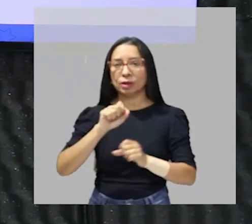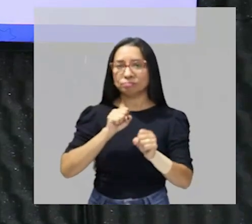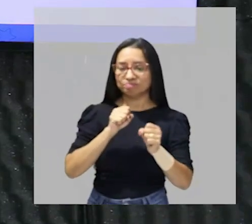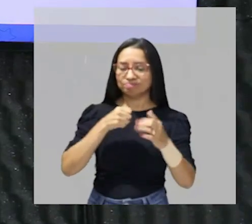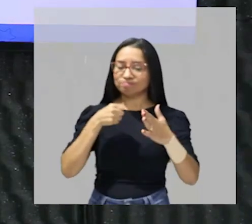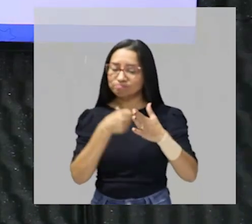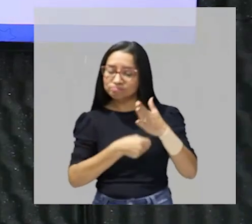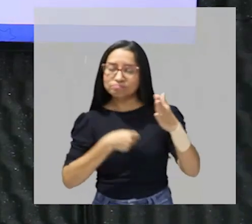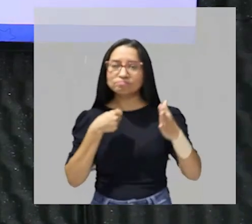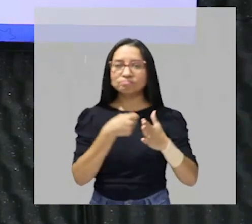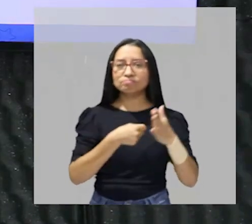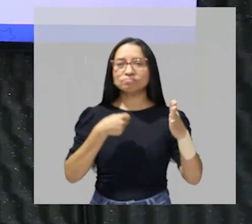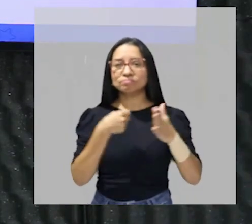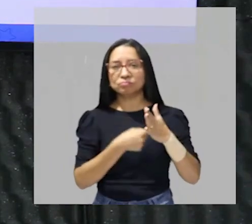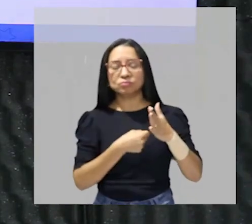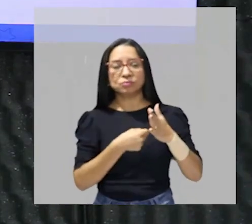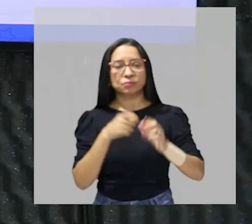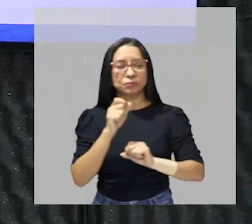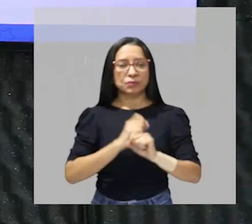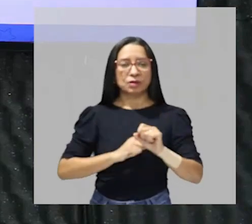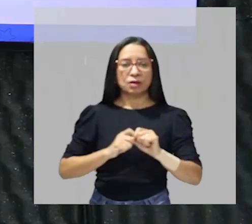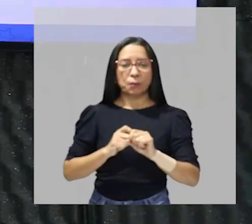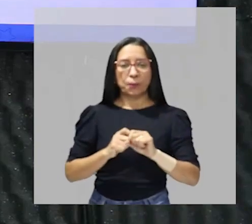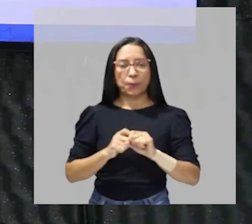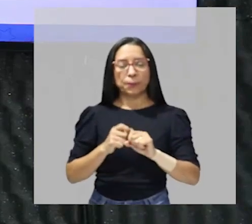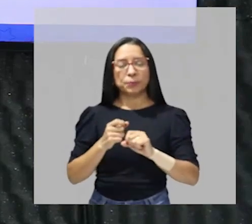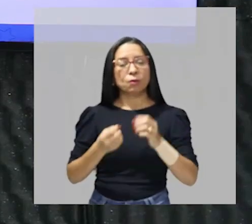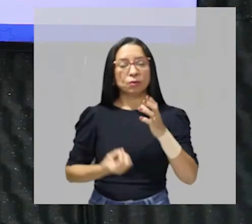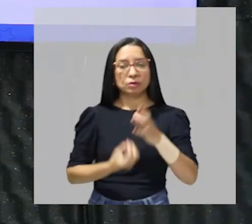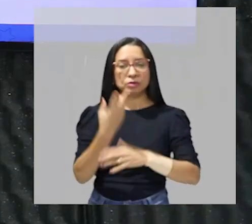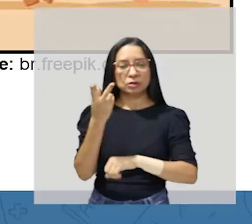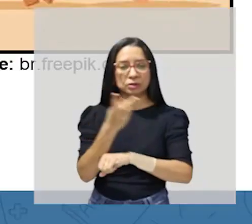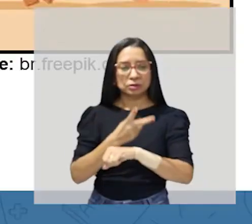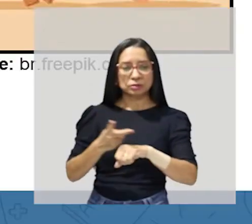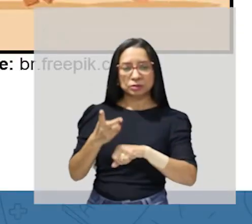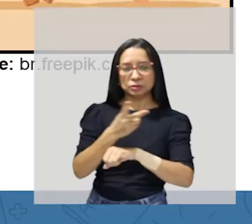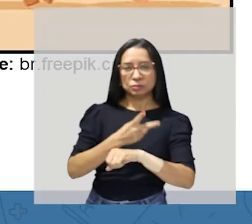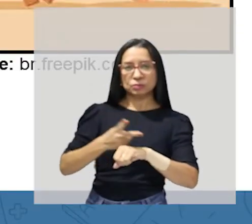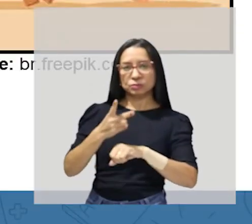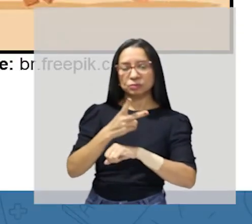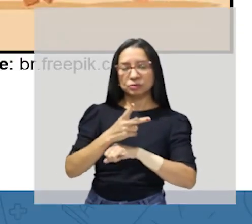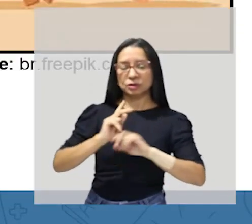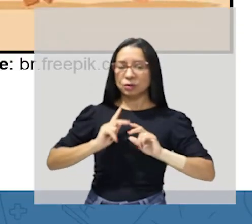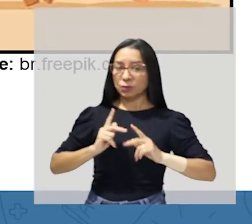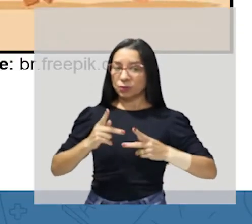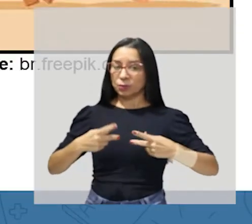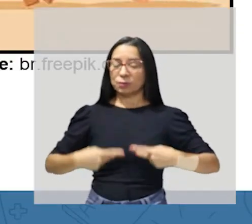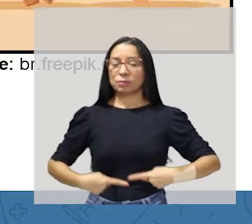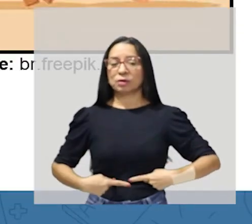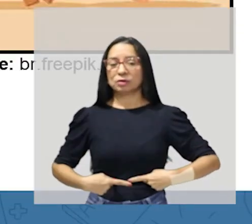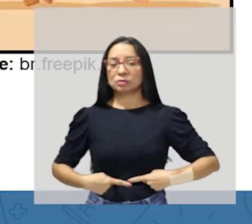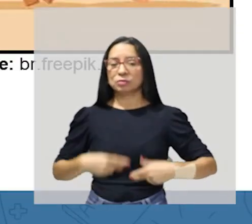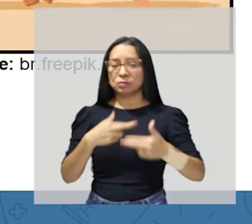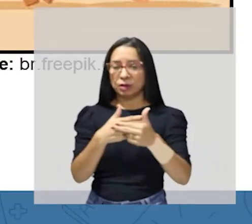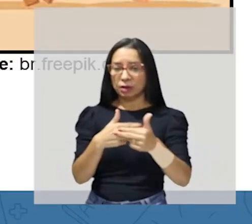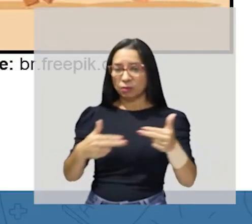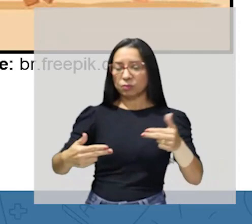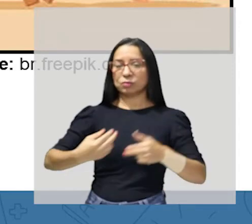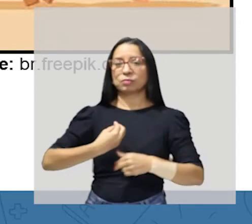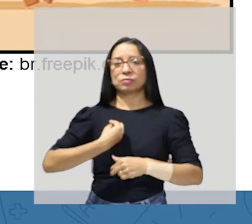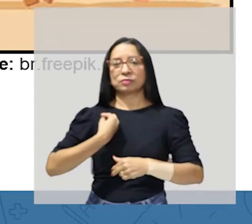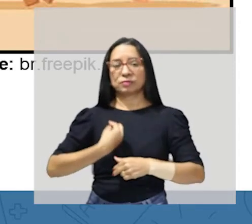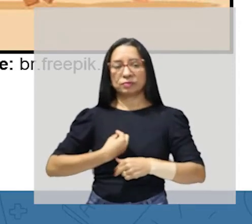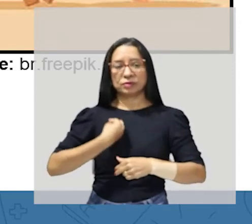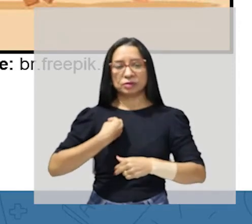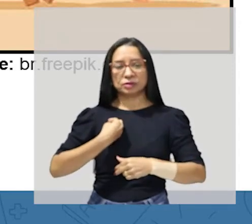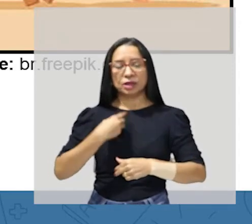foram originadas na busca dos seres por recursos para a sobrevivência. Não há uma data que estabeleça o início